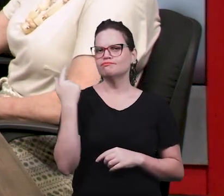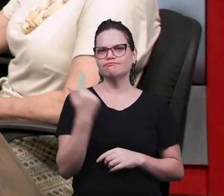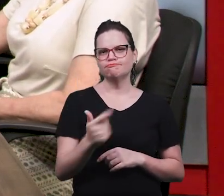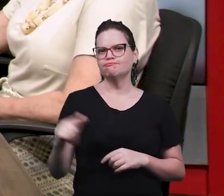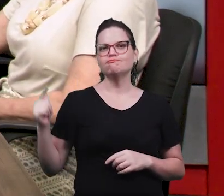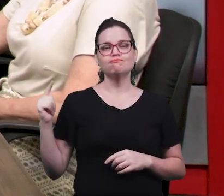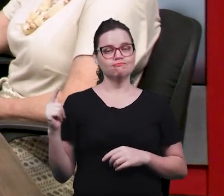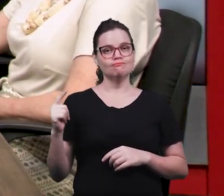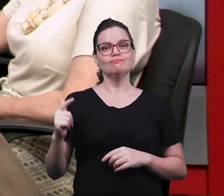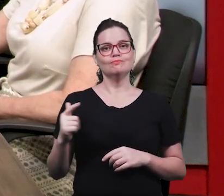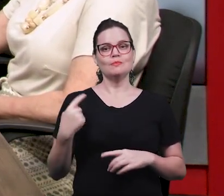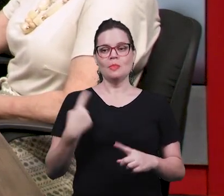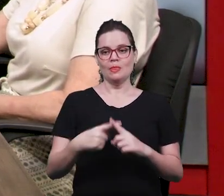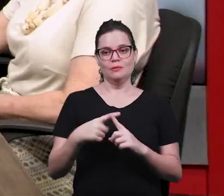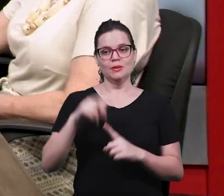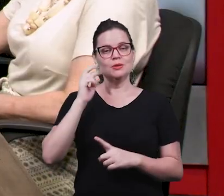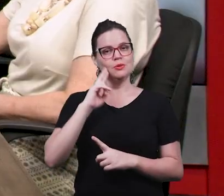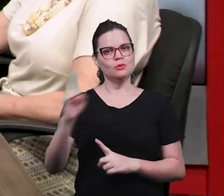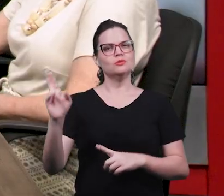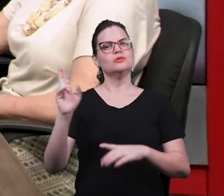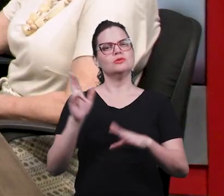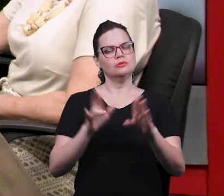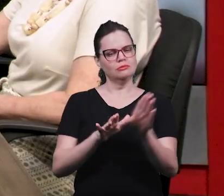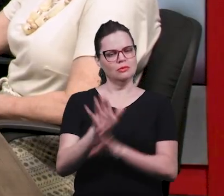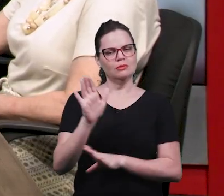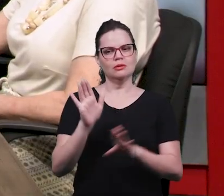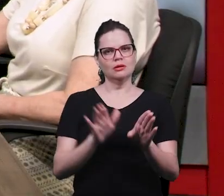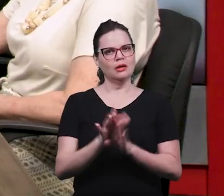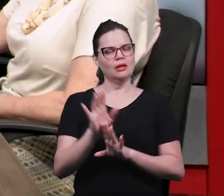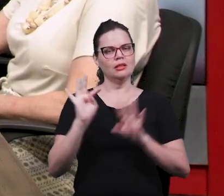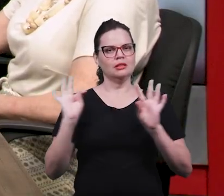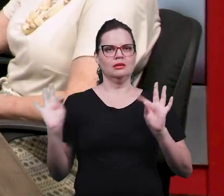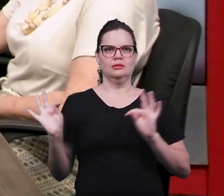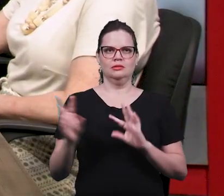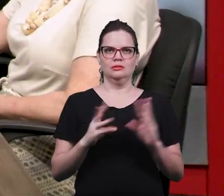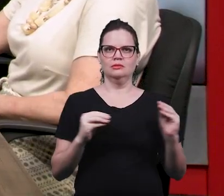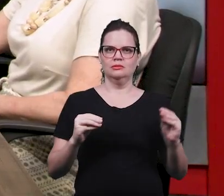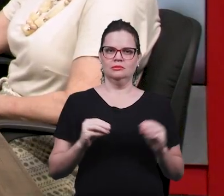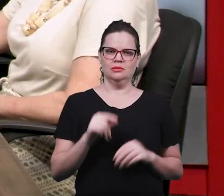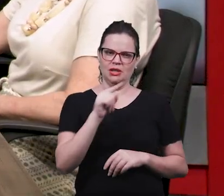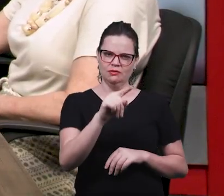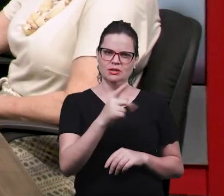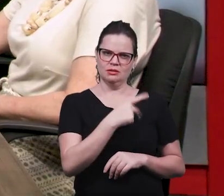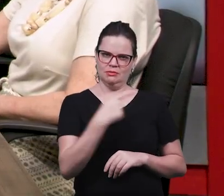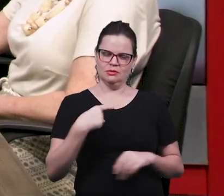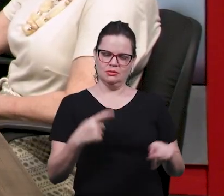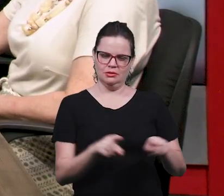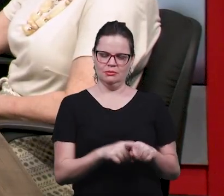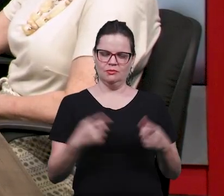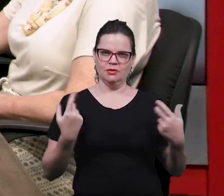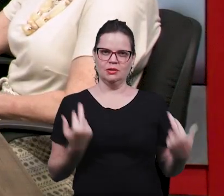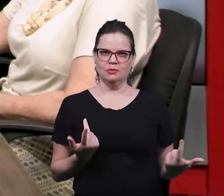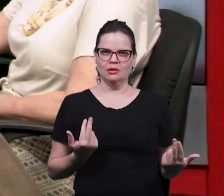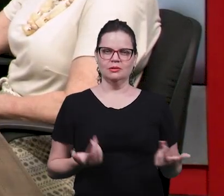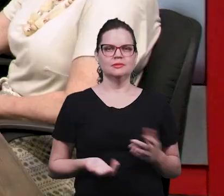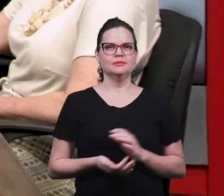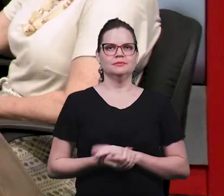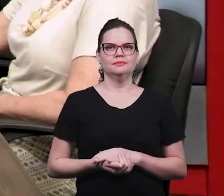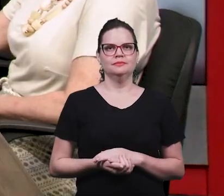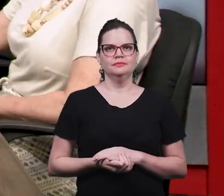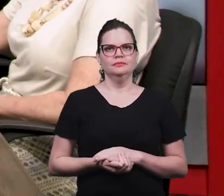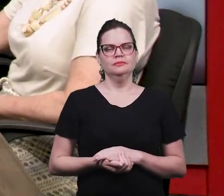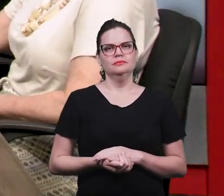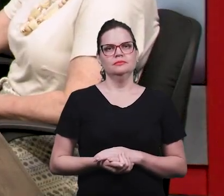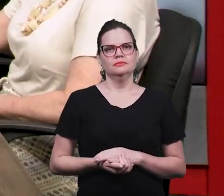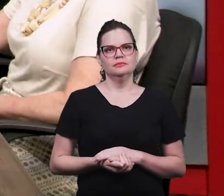dúvida. O Senhor tem uma orientação para a escolha da profissão. O senhor também foi assim, pastor? Eu